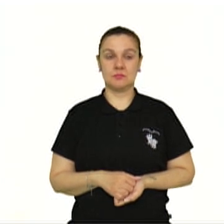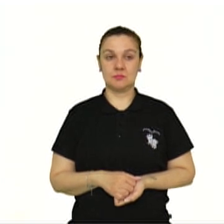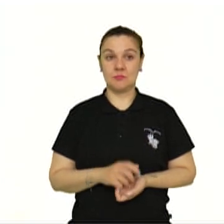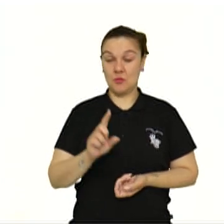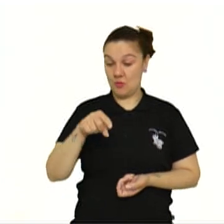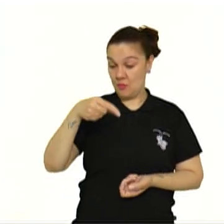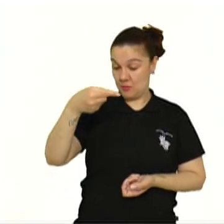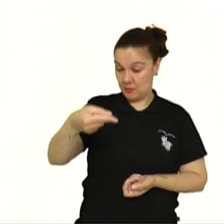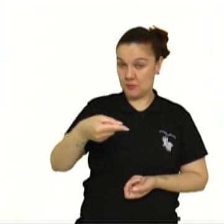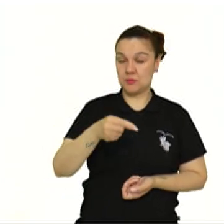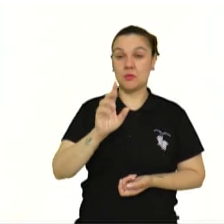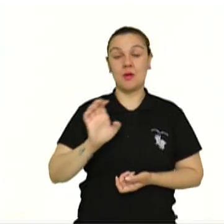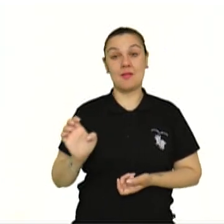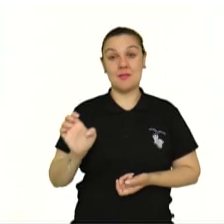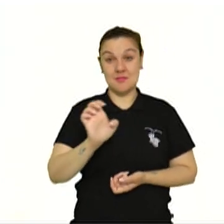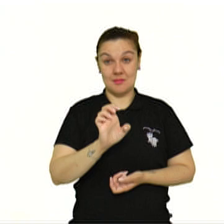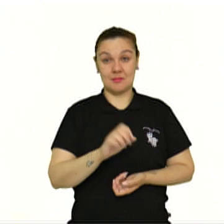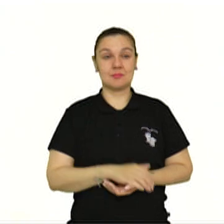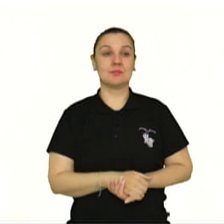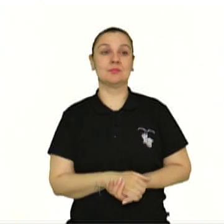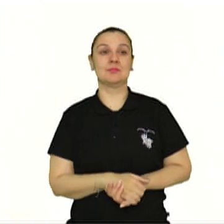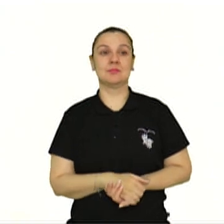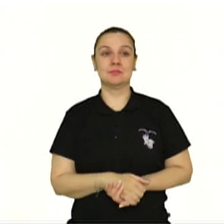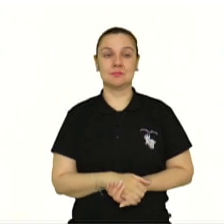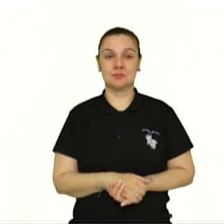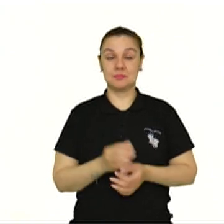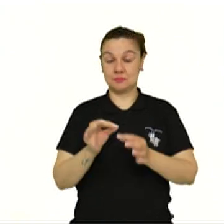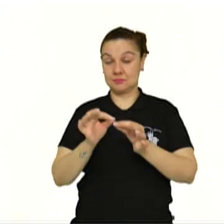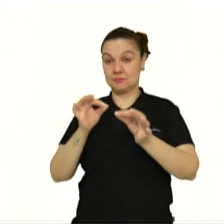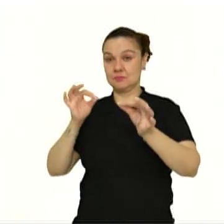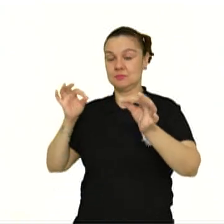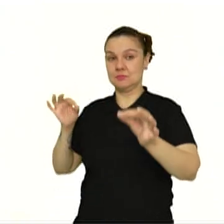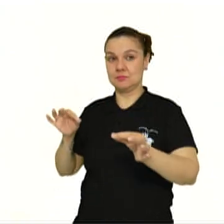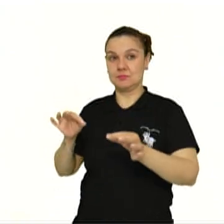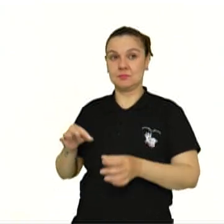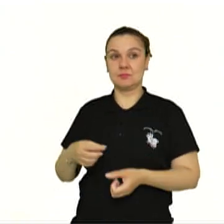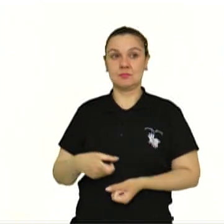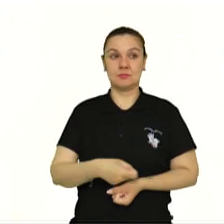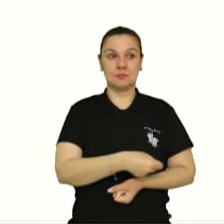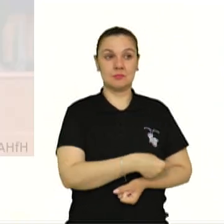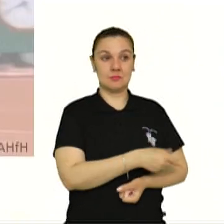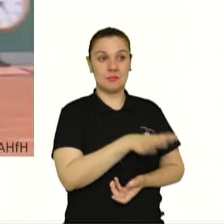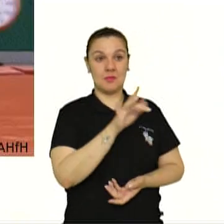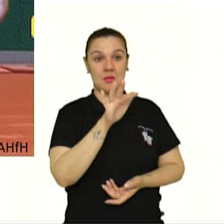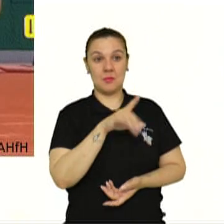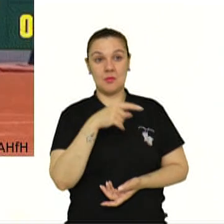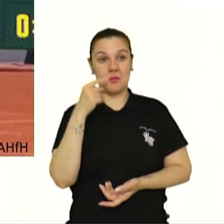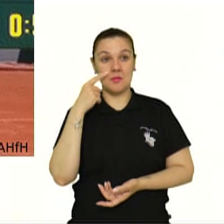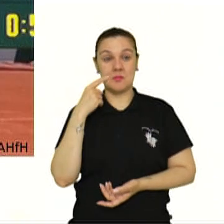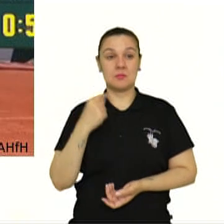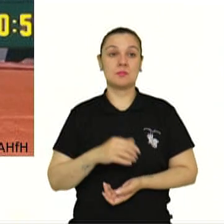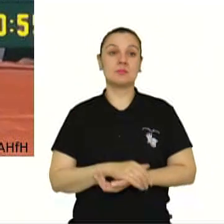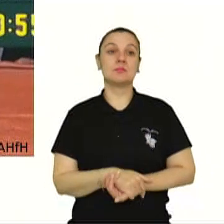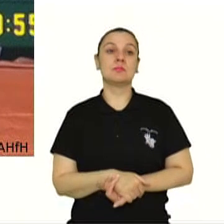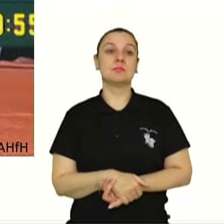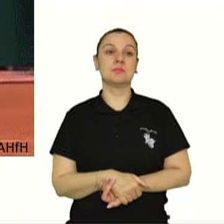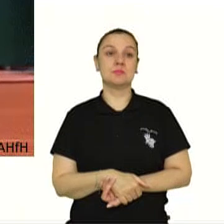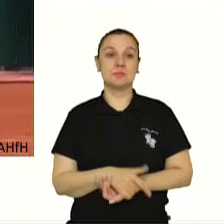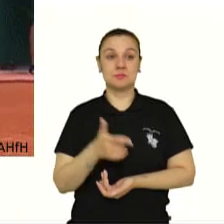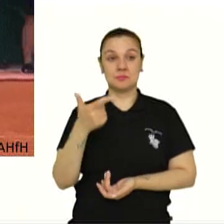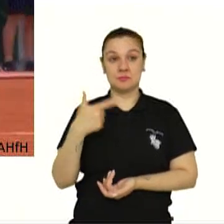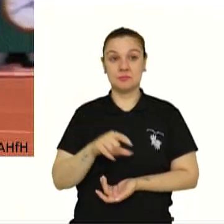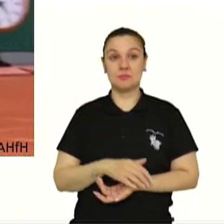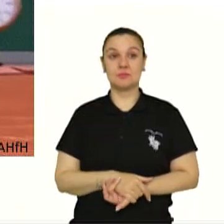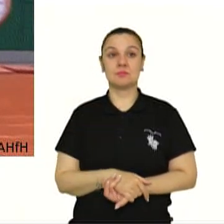O próximo é o backhand de esquerda, batida de fundo da quadra com o lado em que a mão do tenista não é dominante. Eu até fiz questão de colocar ele aqui, que ele